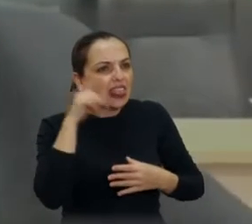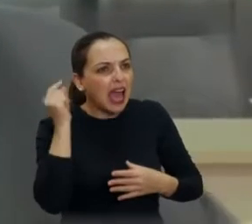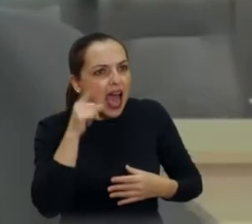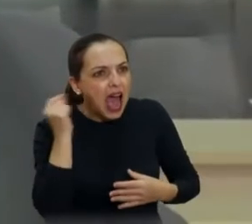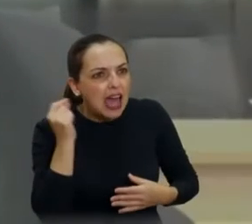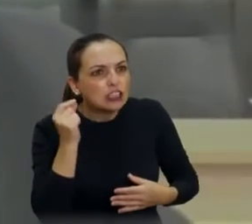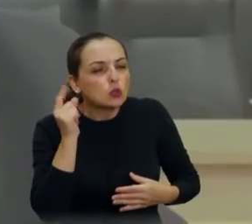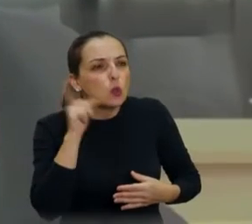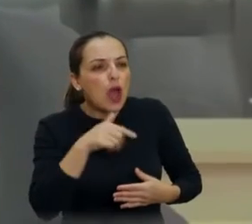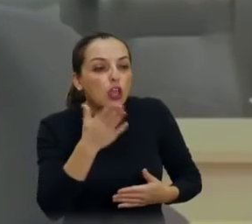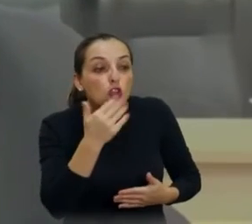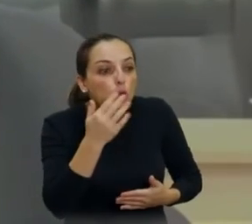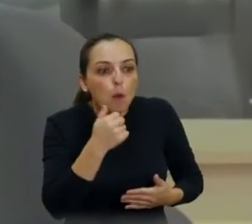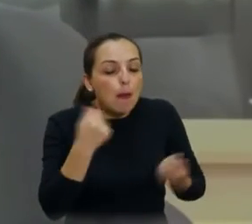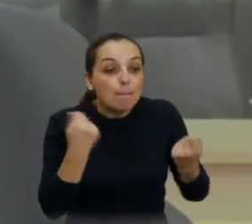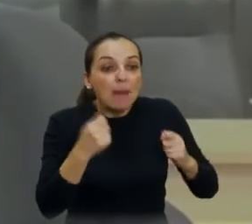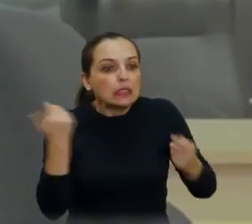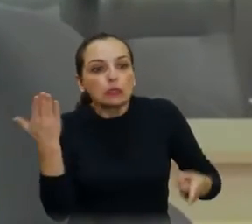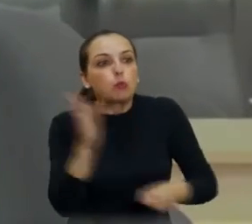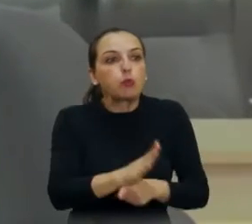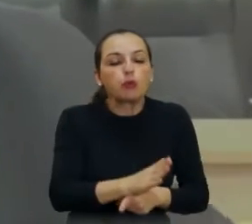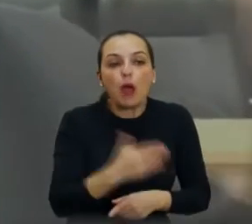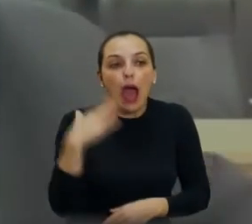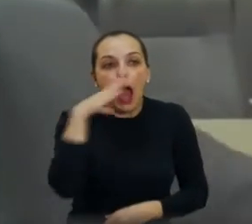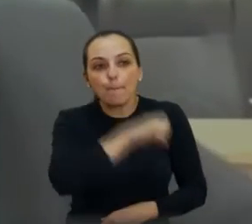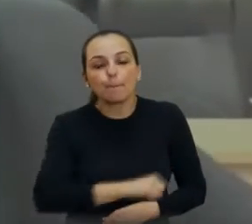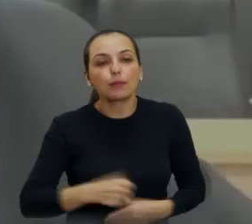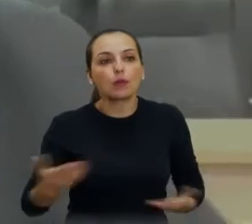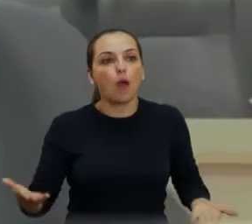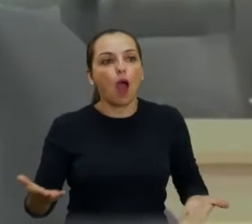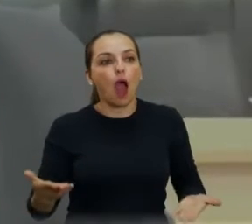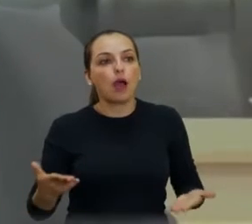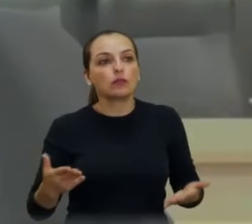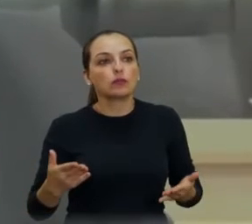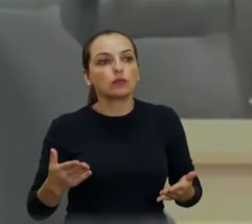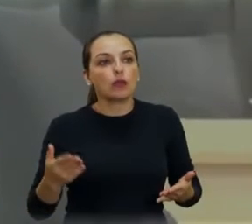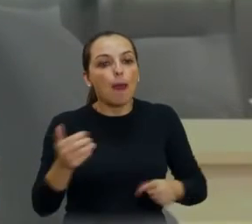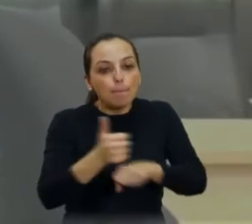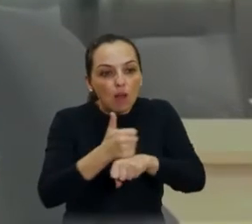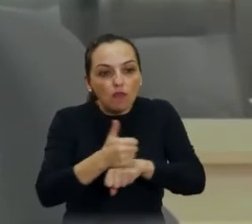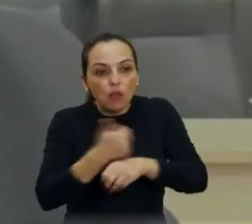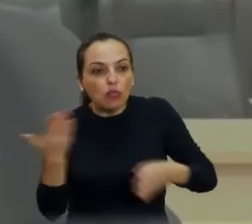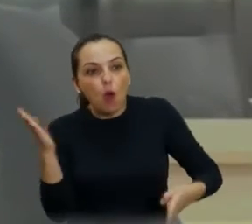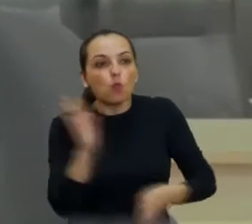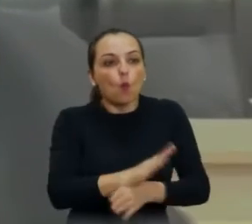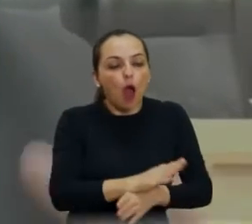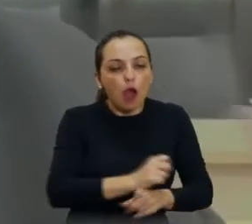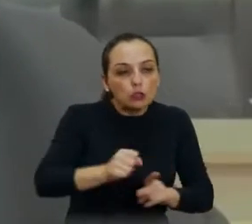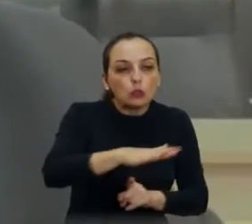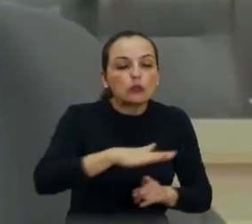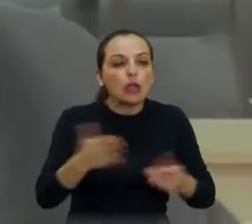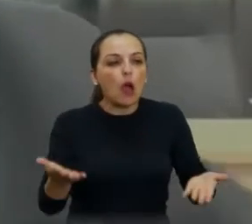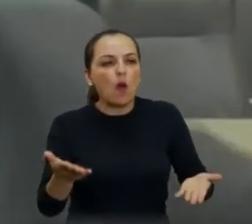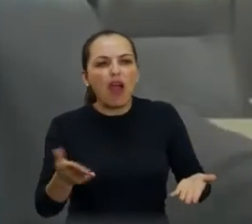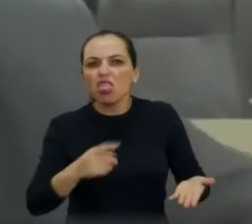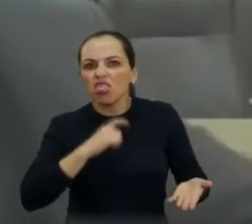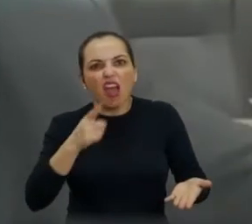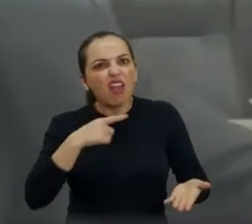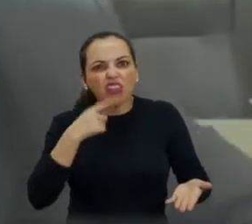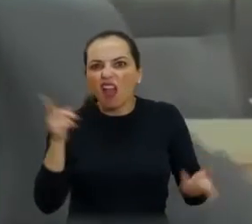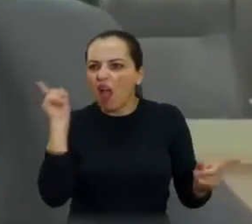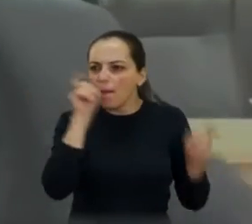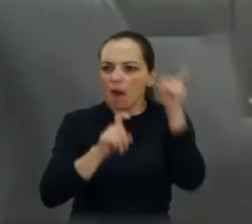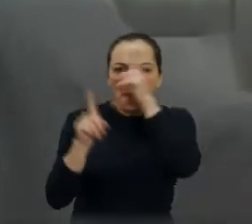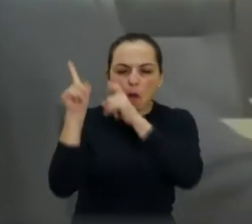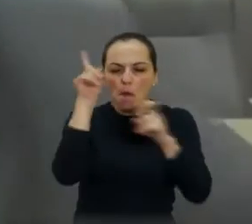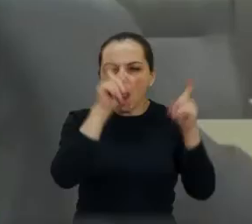recolher rapidamente. Tem que levar os assistentes sociais. E aí eu não vi ninguém preocupado de saber onde